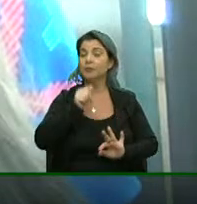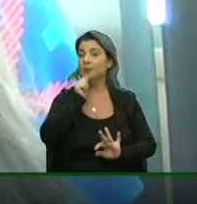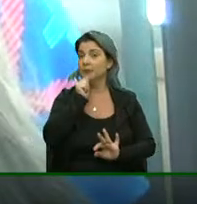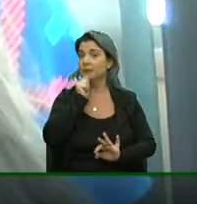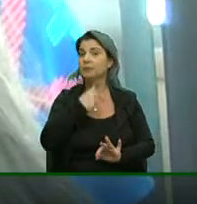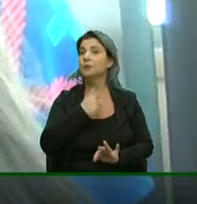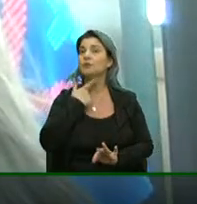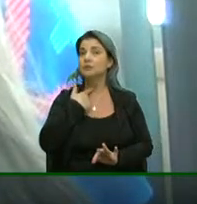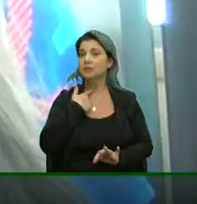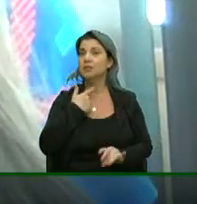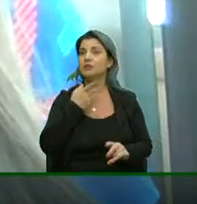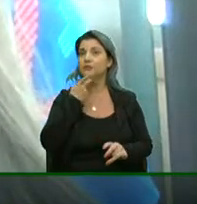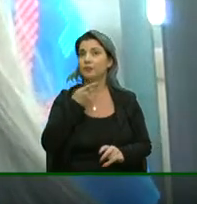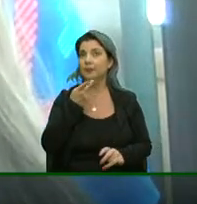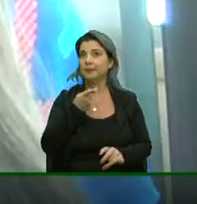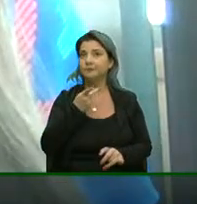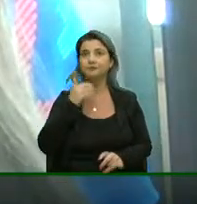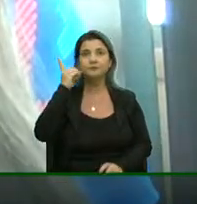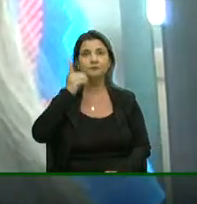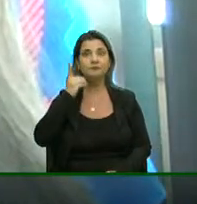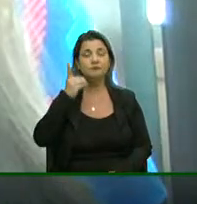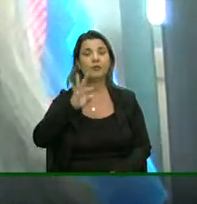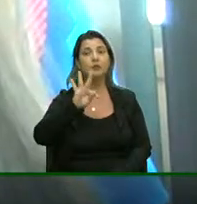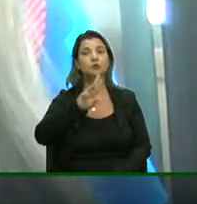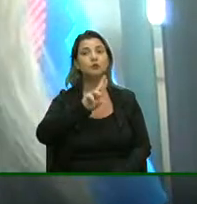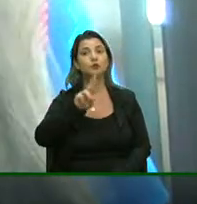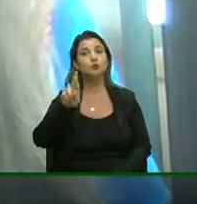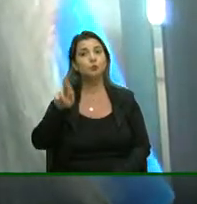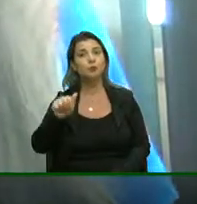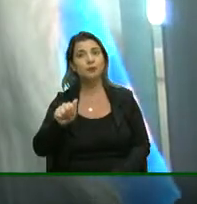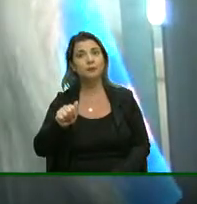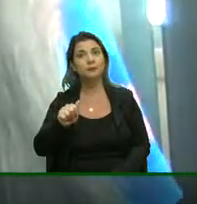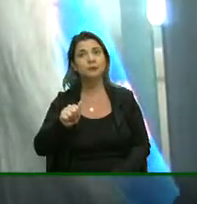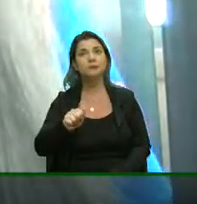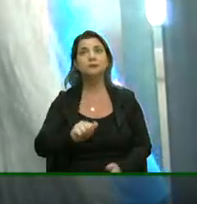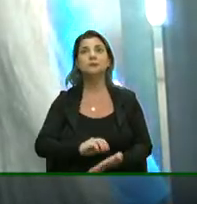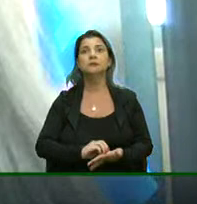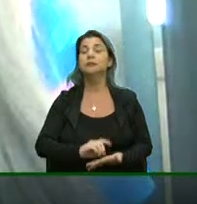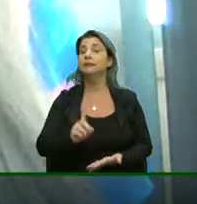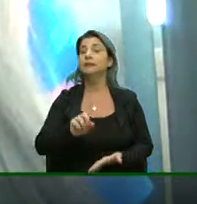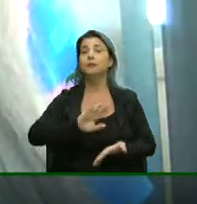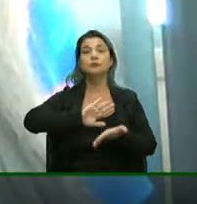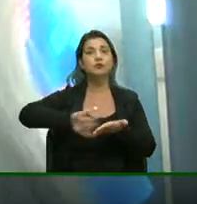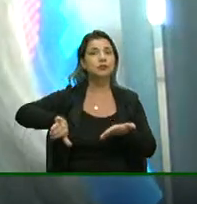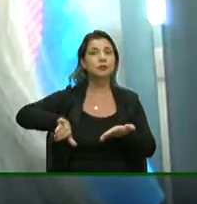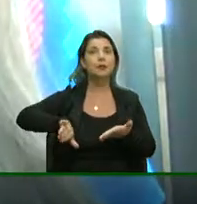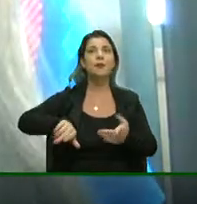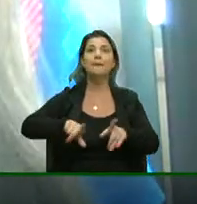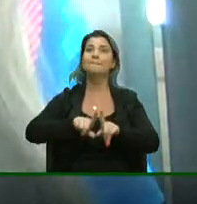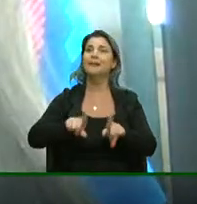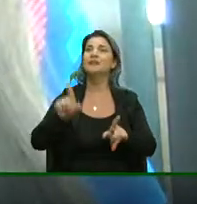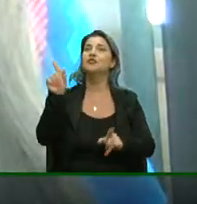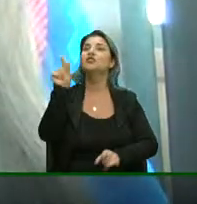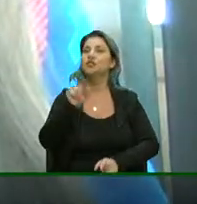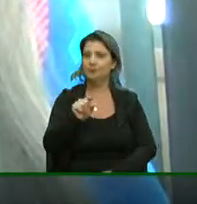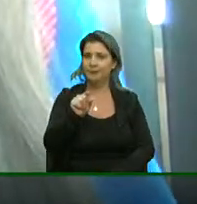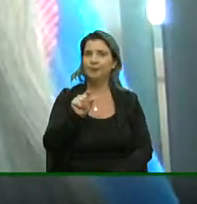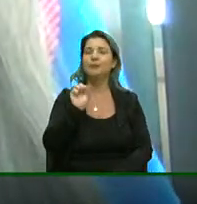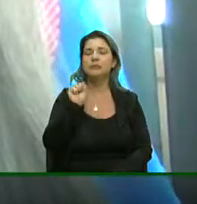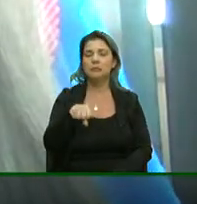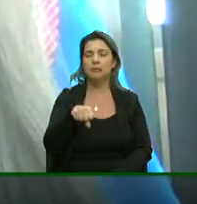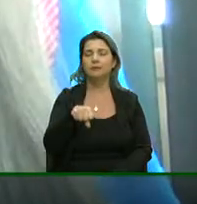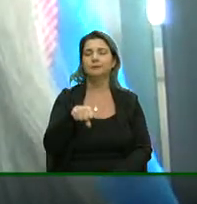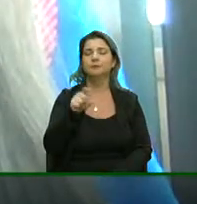fazer referência, que é do deputado Sérgio Turra, que não isenta, mas diminui